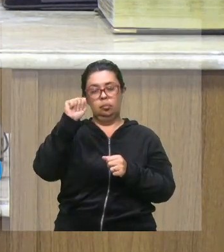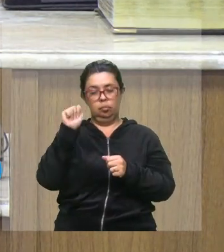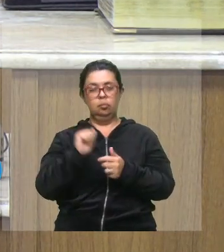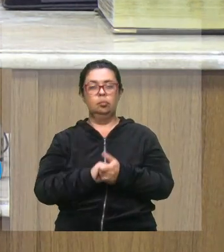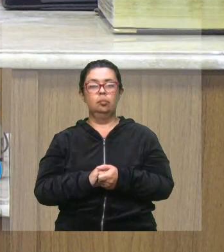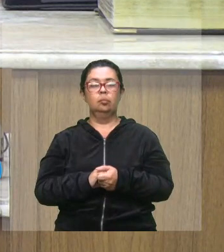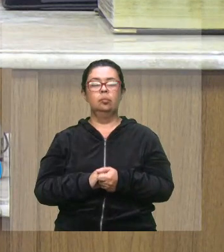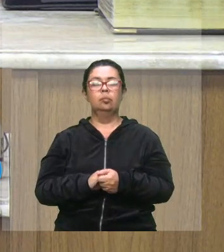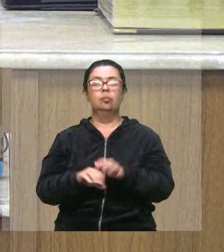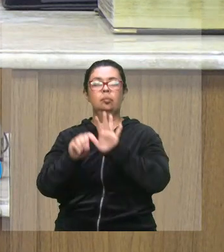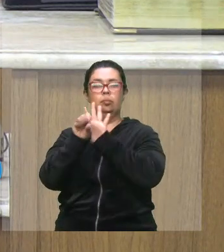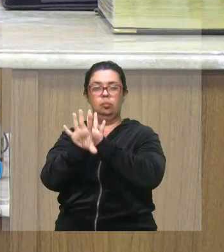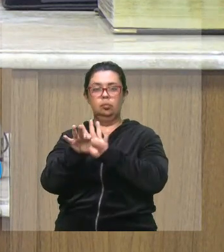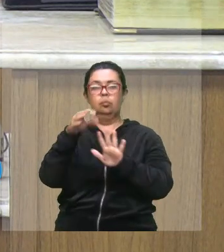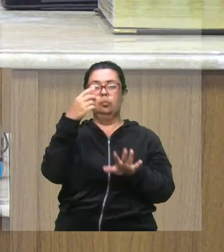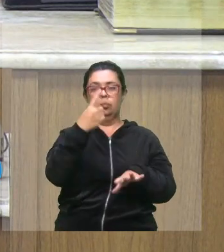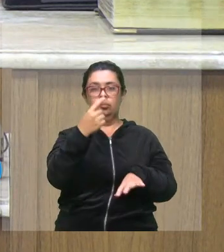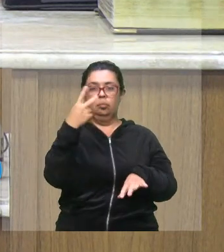número